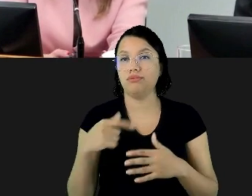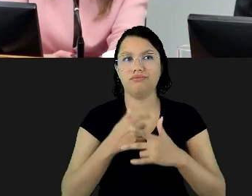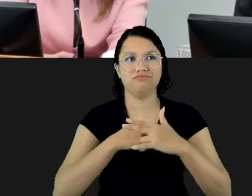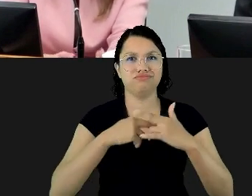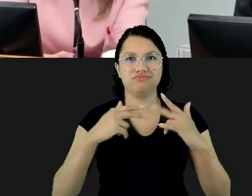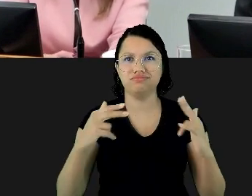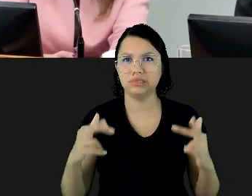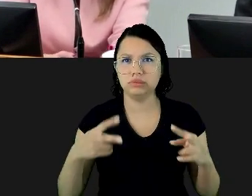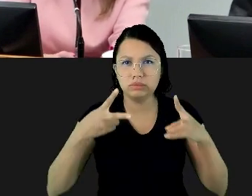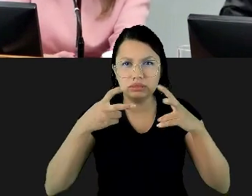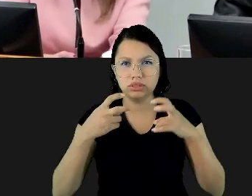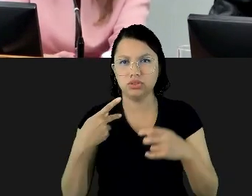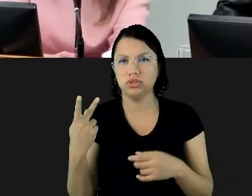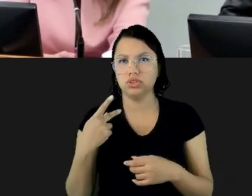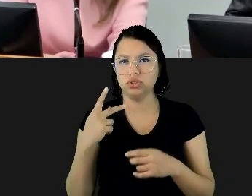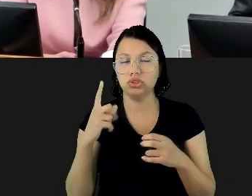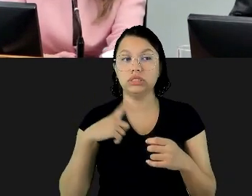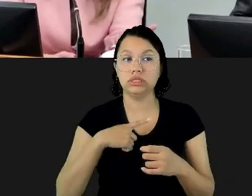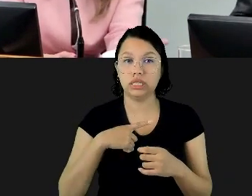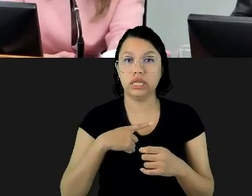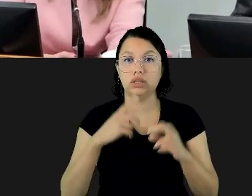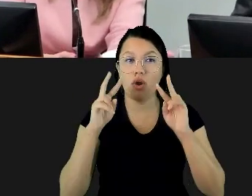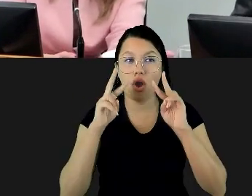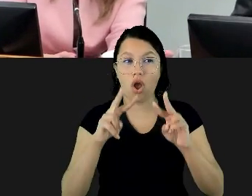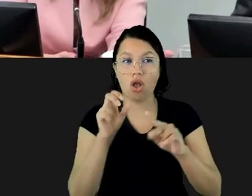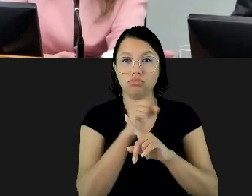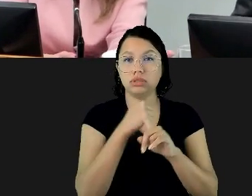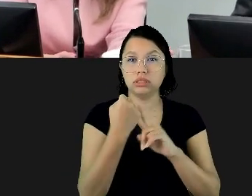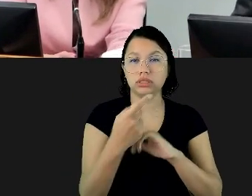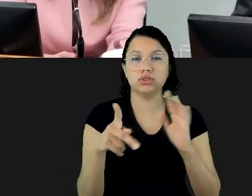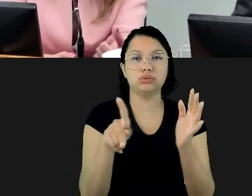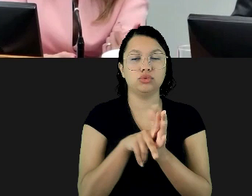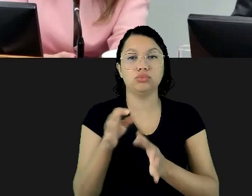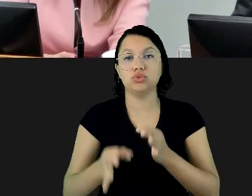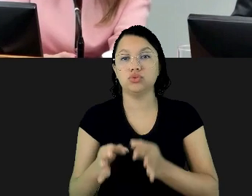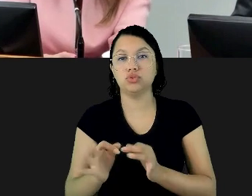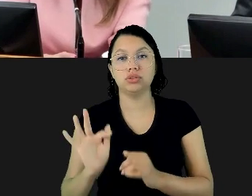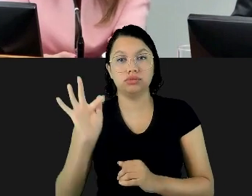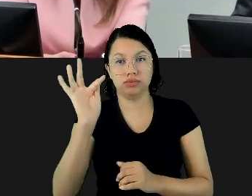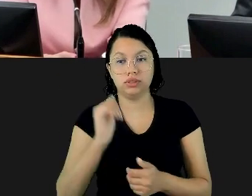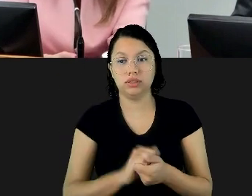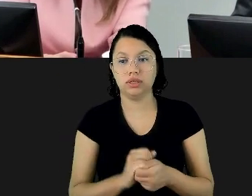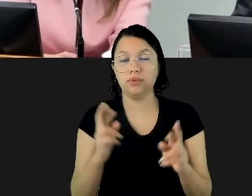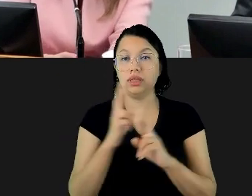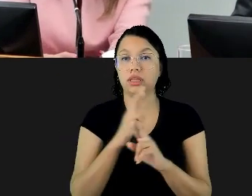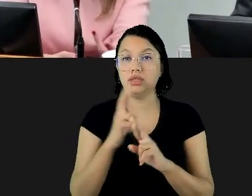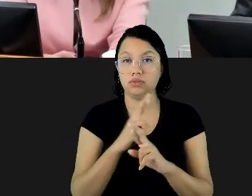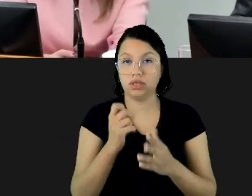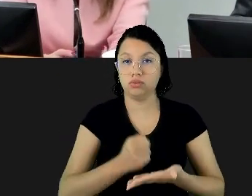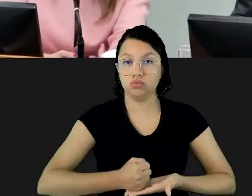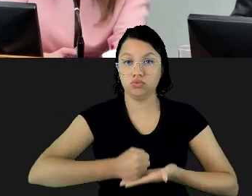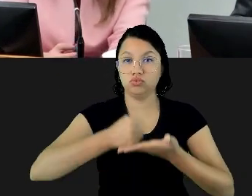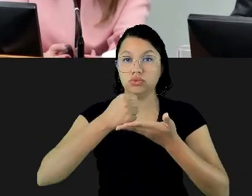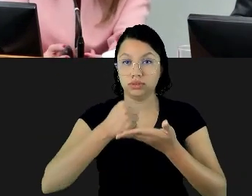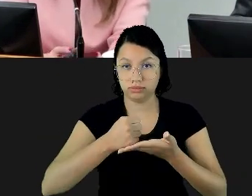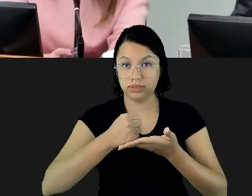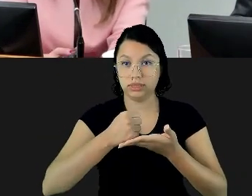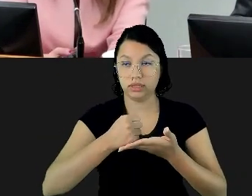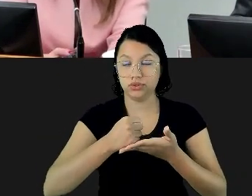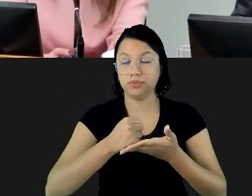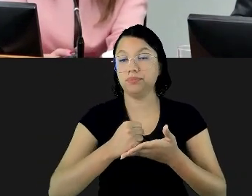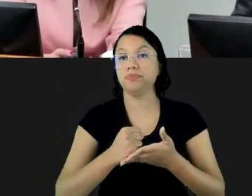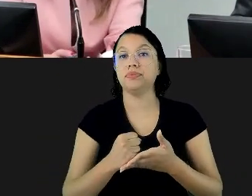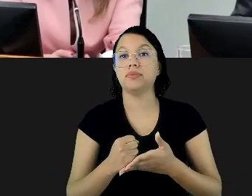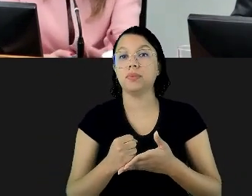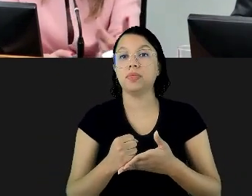da sociedade, da própria Justiça Federal, quanto sustentabilidade, crise climática, as desigualdades